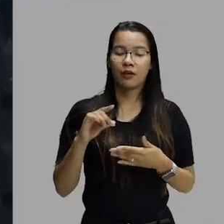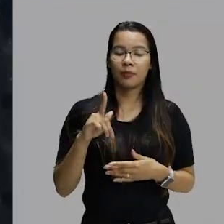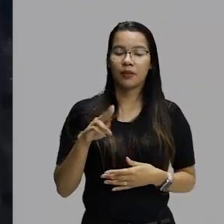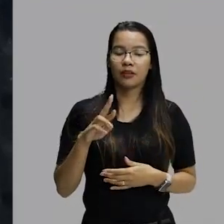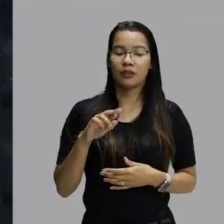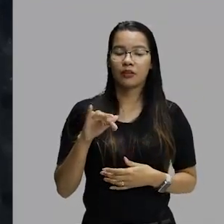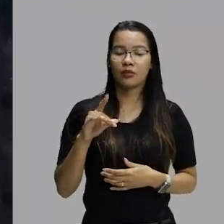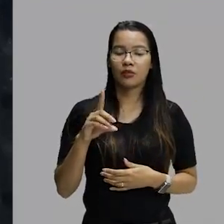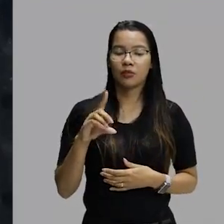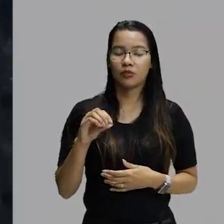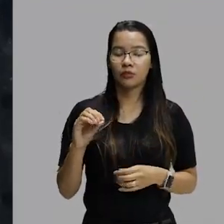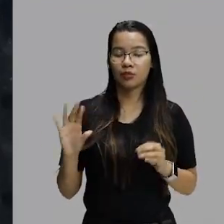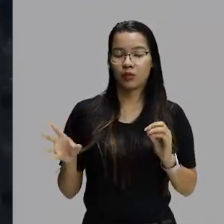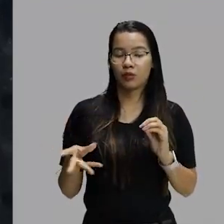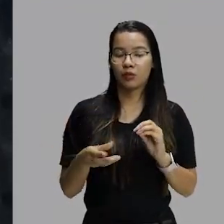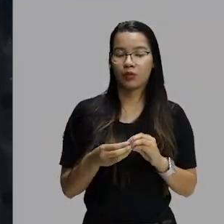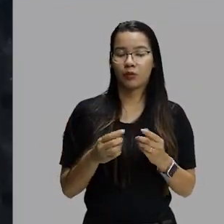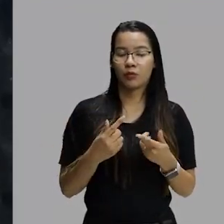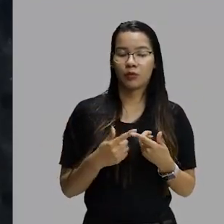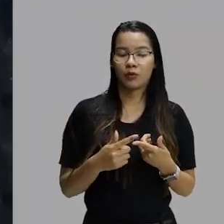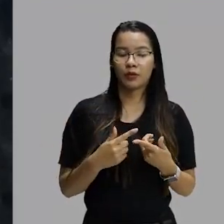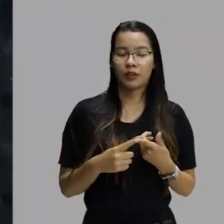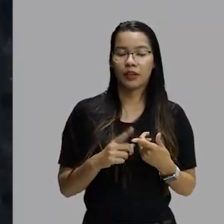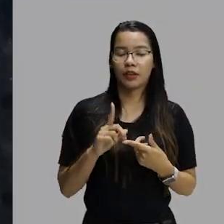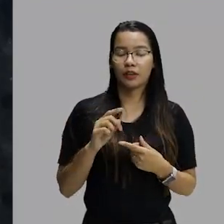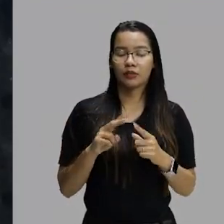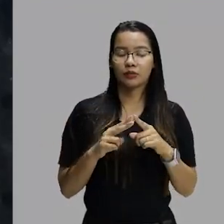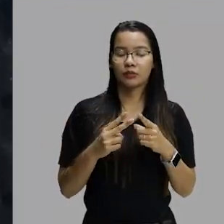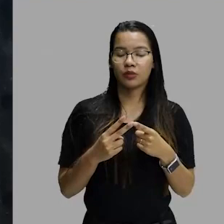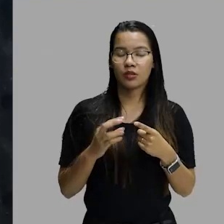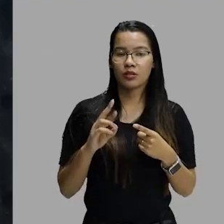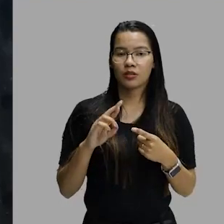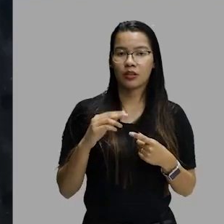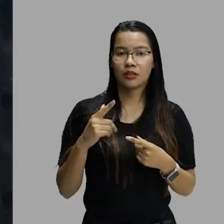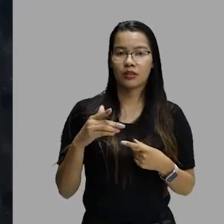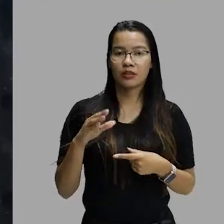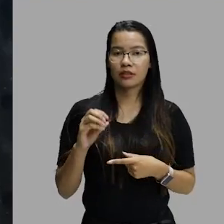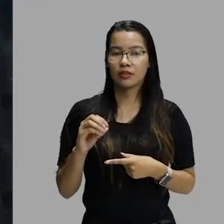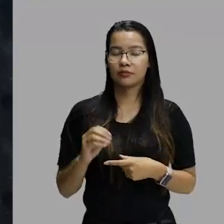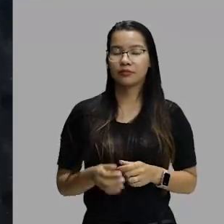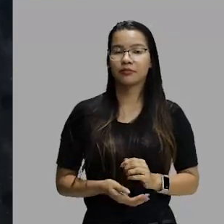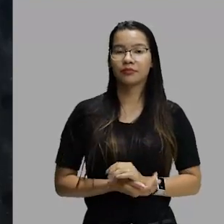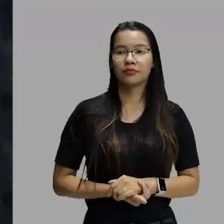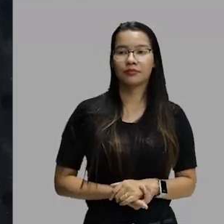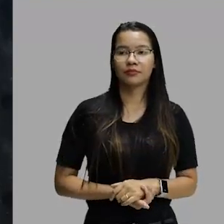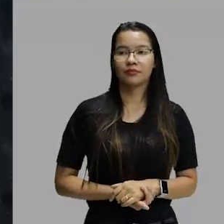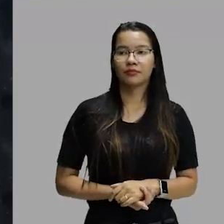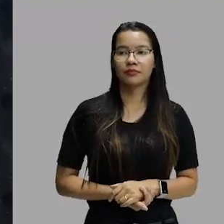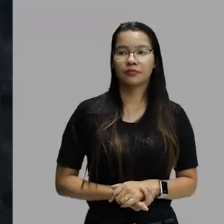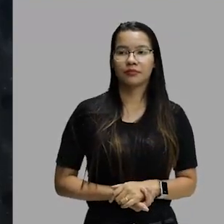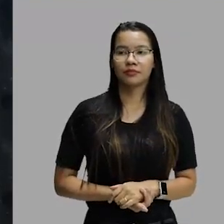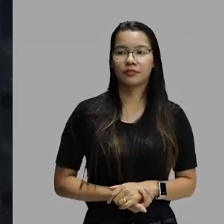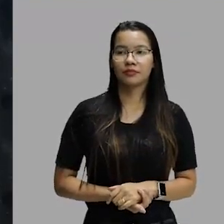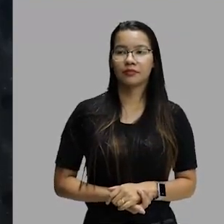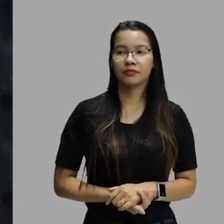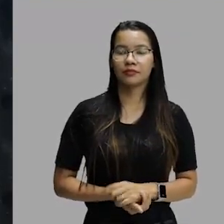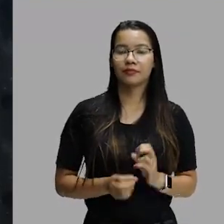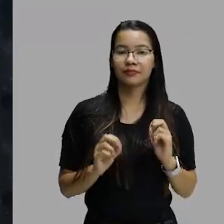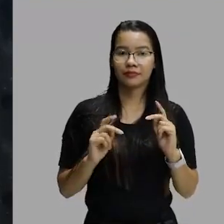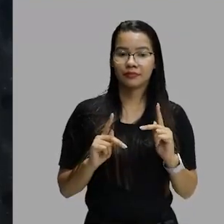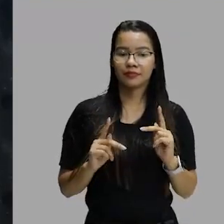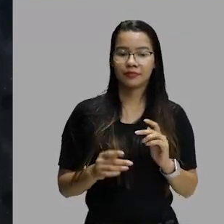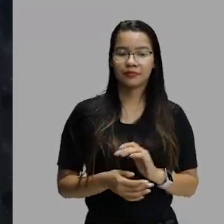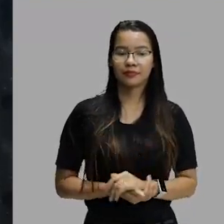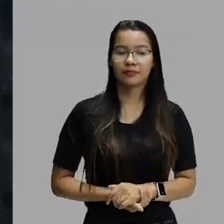composto. Por que composto? Porque é formado por duas orações. É importante é uma oração, que vocês estudem é uma outra oração, ok?